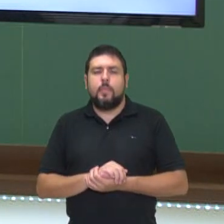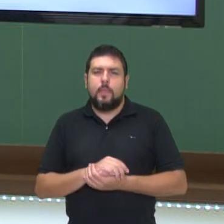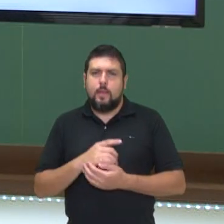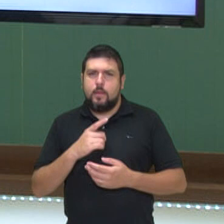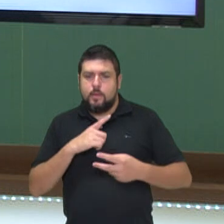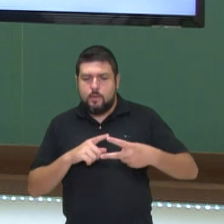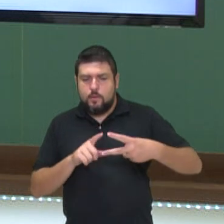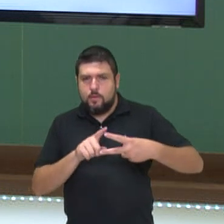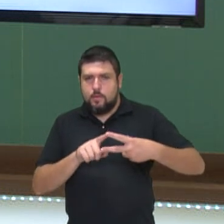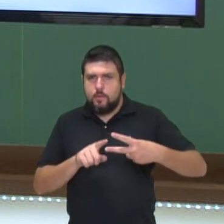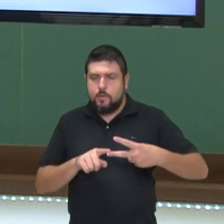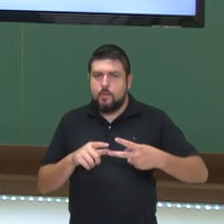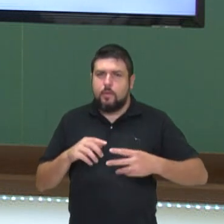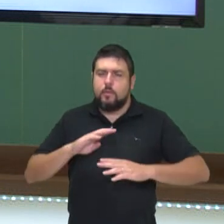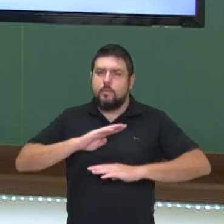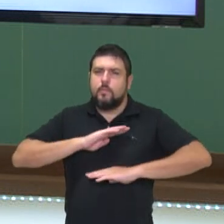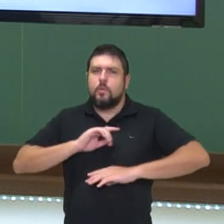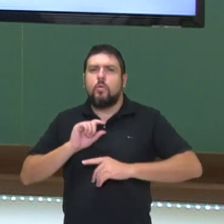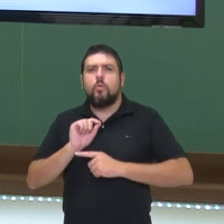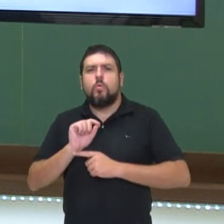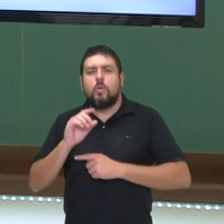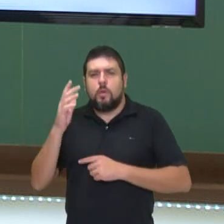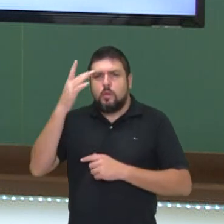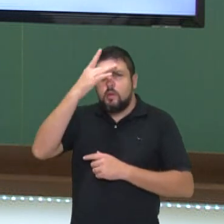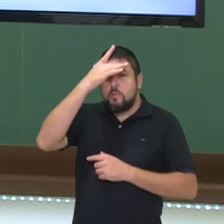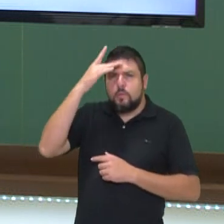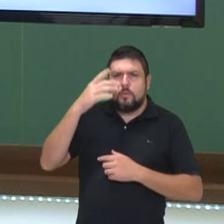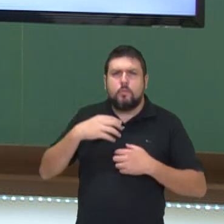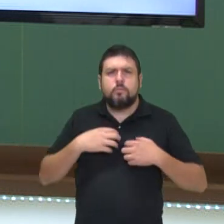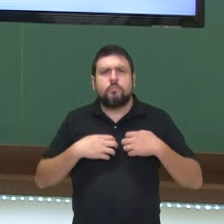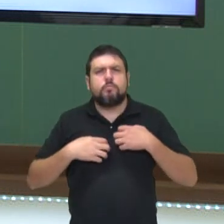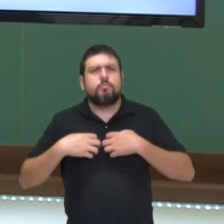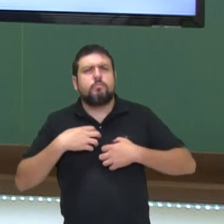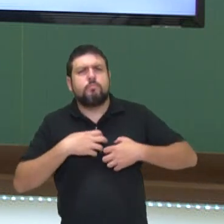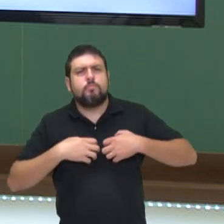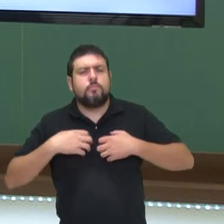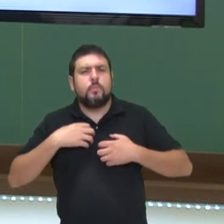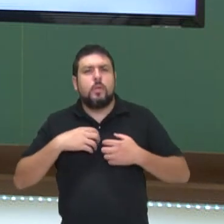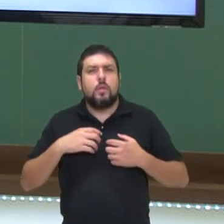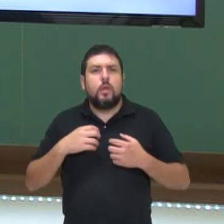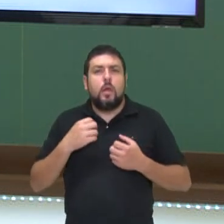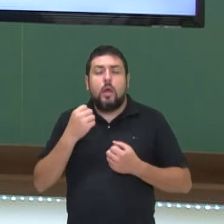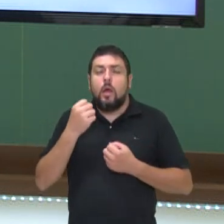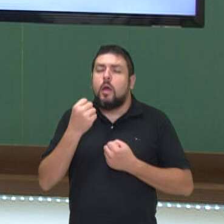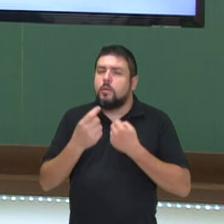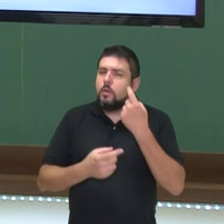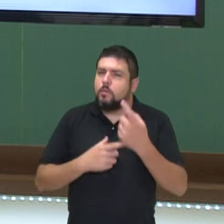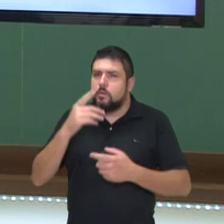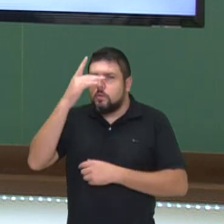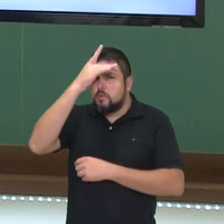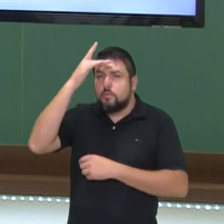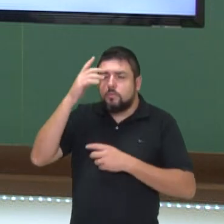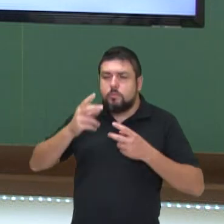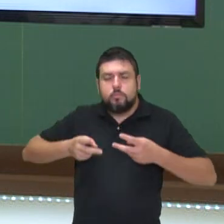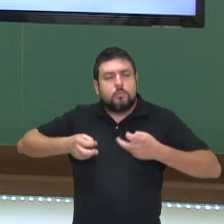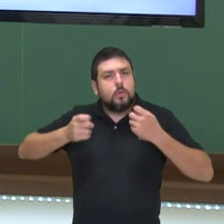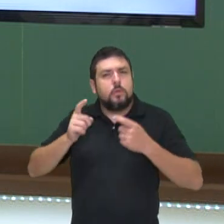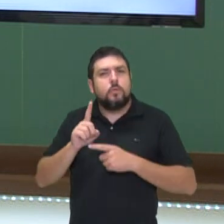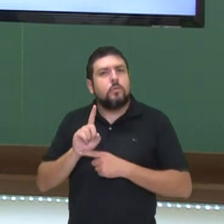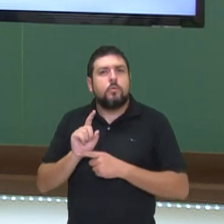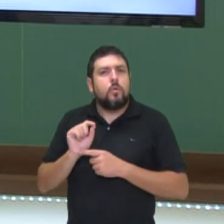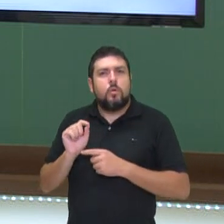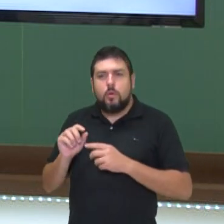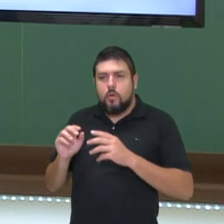sobre a insatisfação. As pessoas muitas vezes não têm noção ou percepção do quanto estão felizes, do quanto